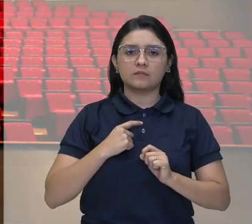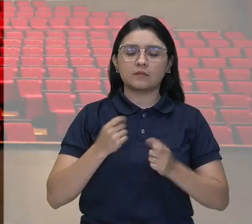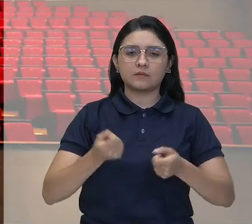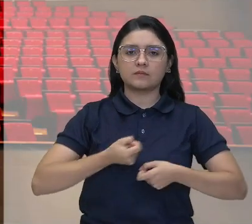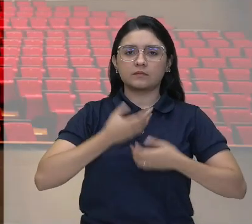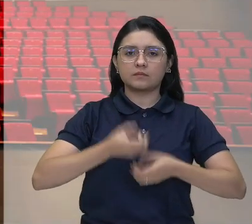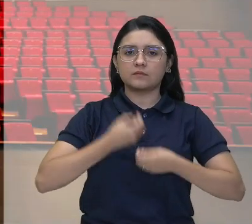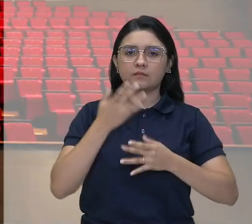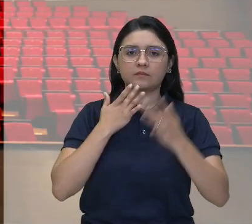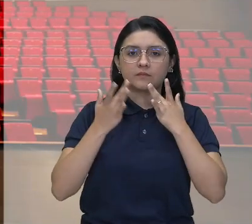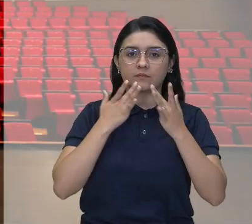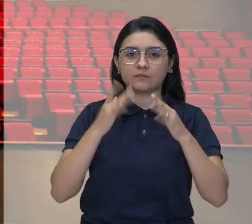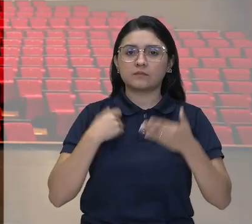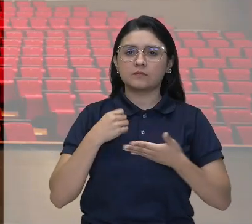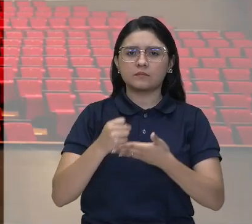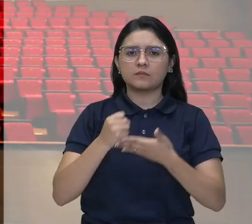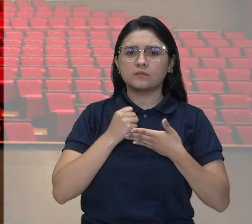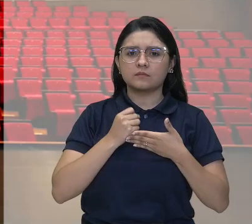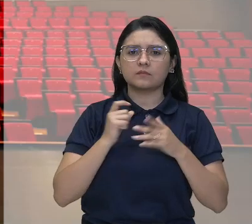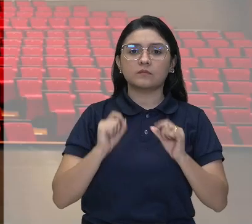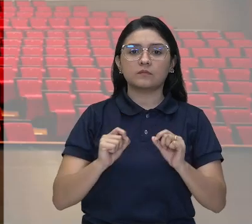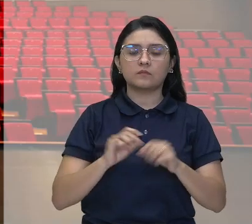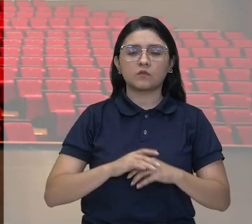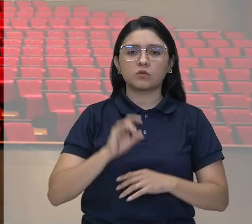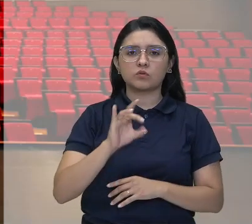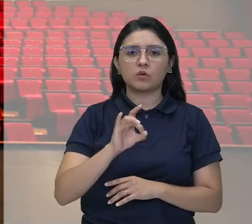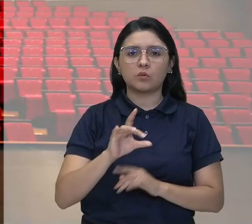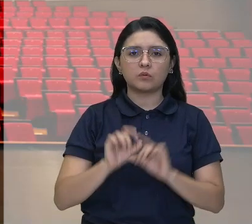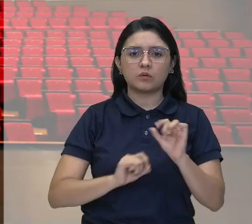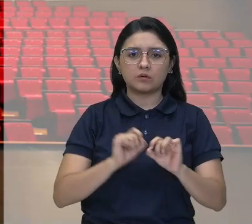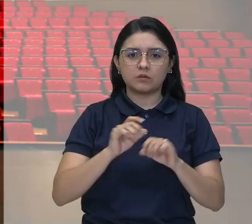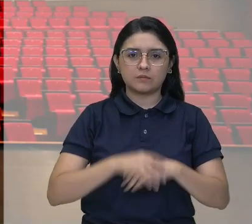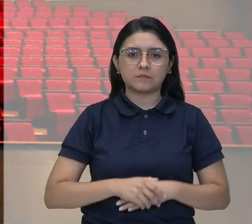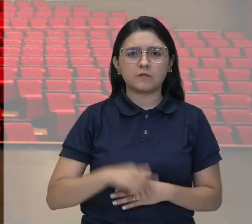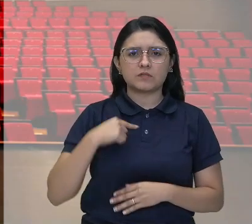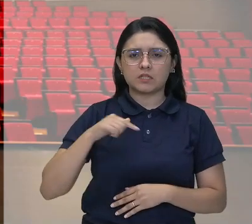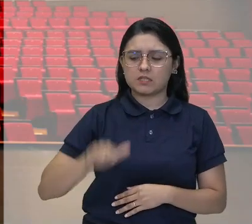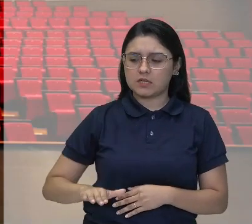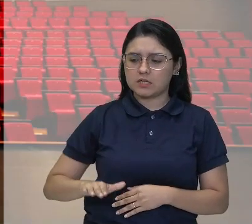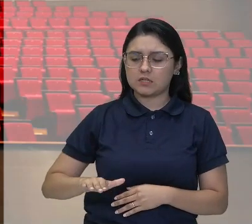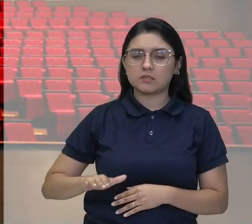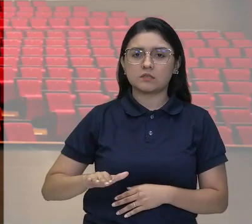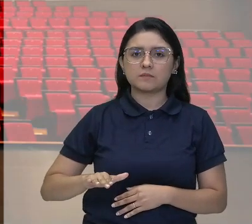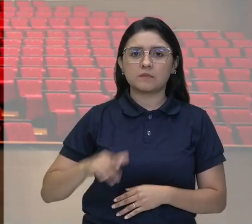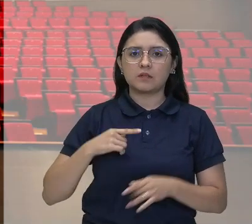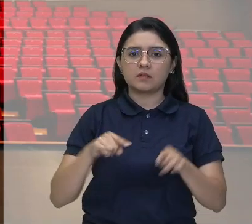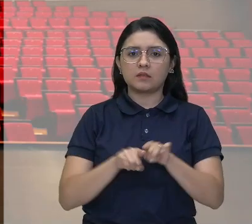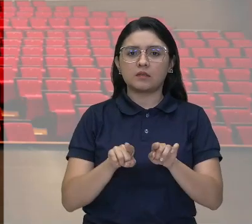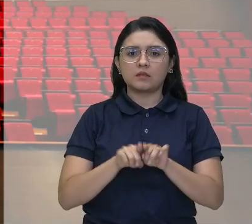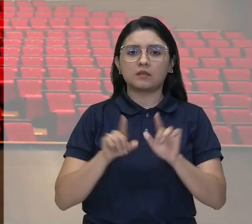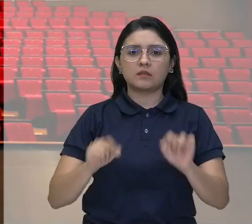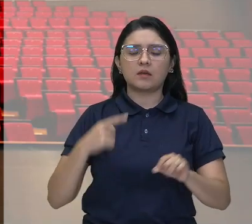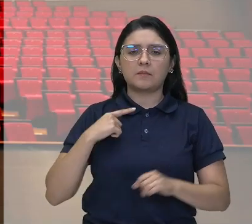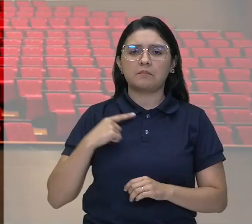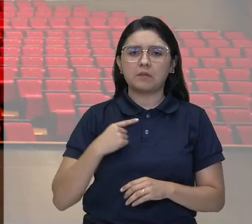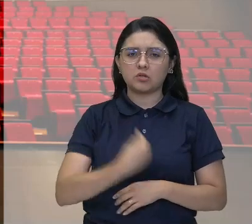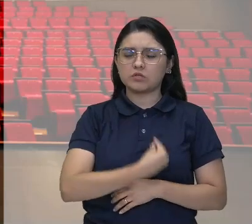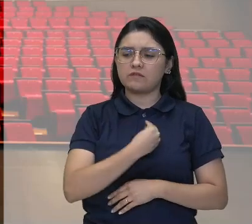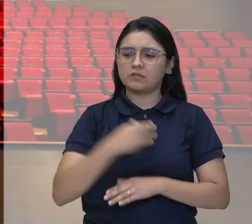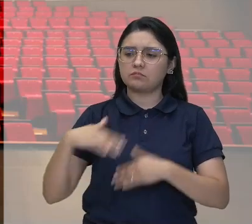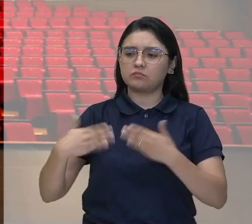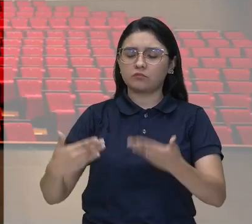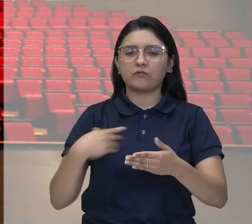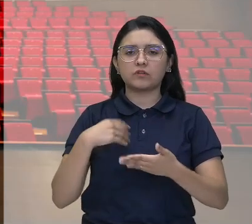teatral, ela nos ajuda, não só quando você é criança, mas no nosso decorrer da nossa vida, vai